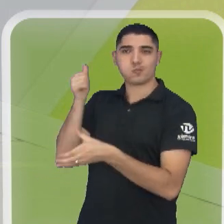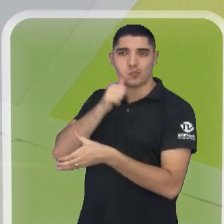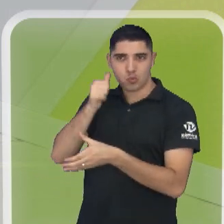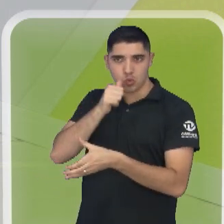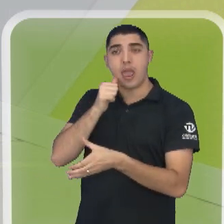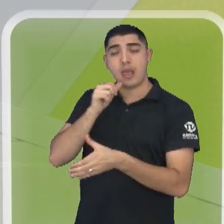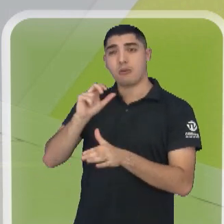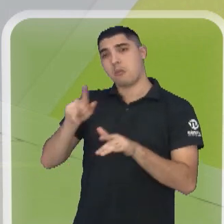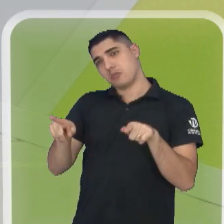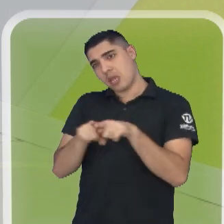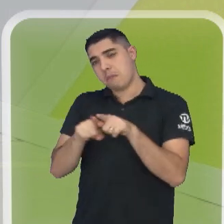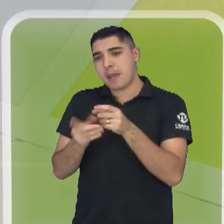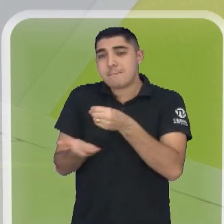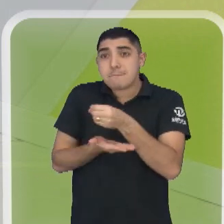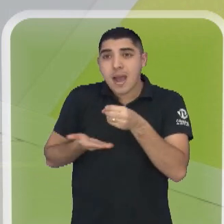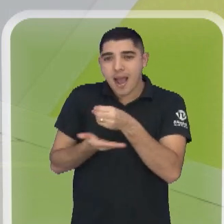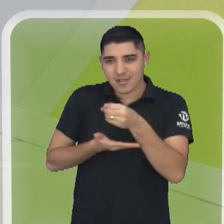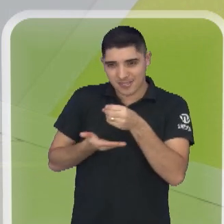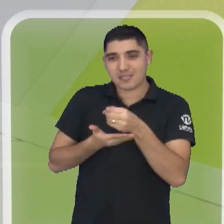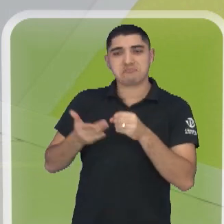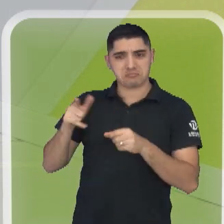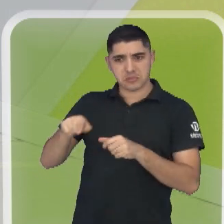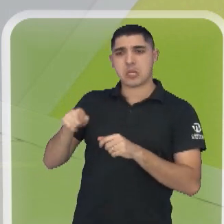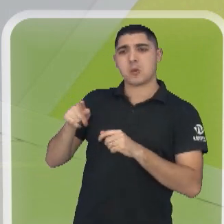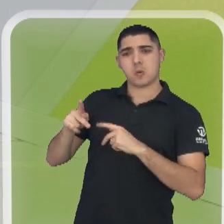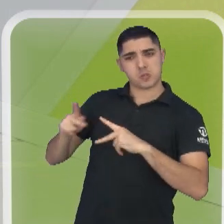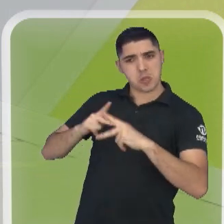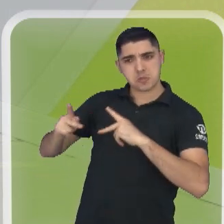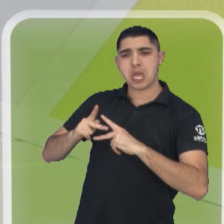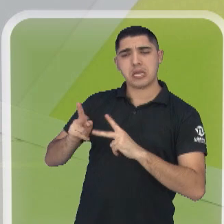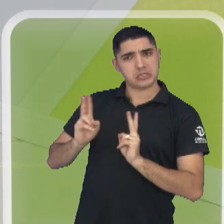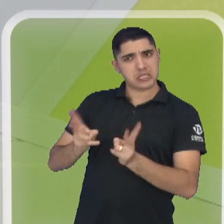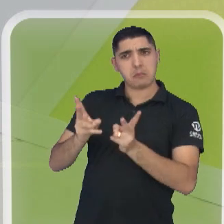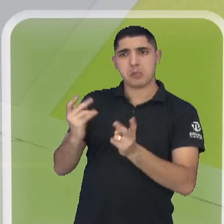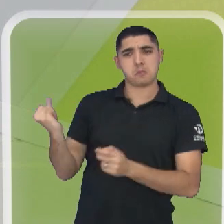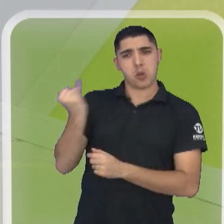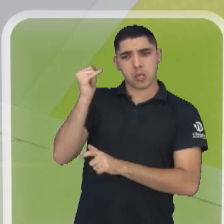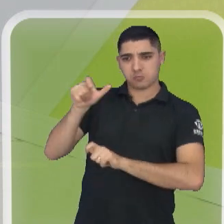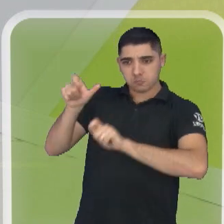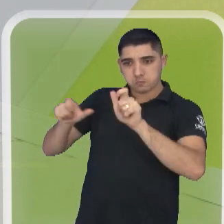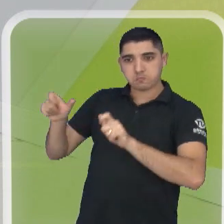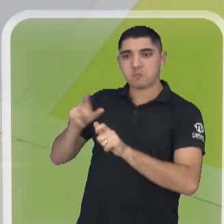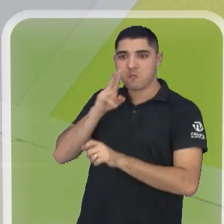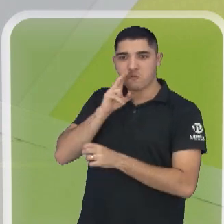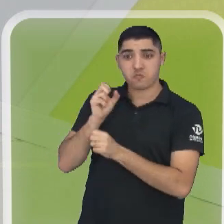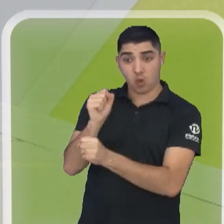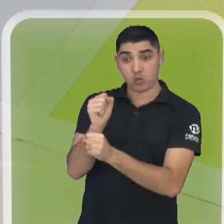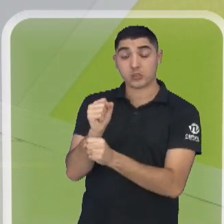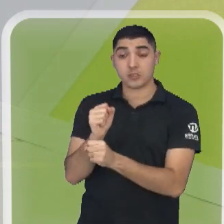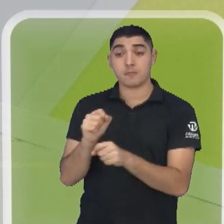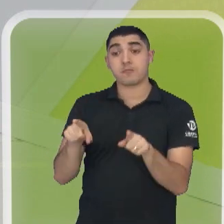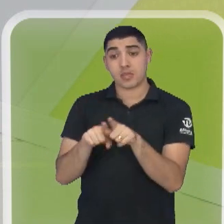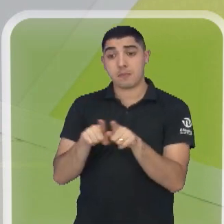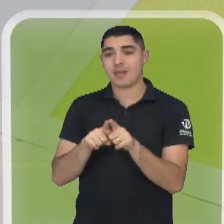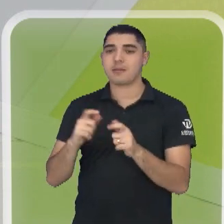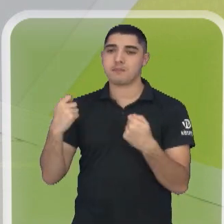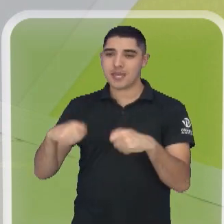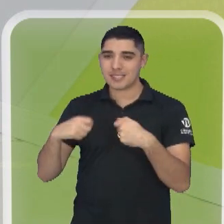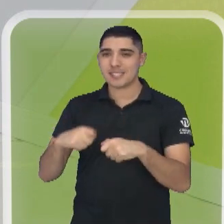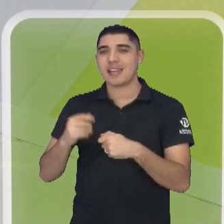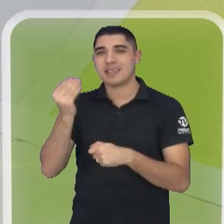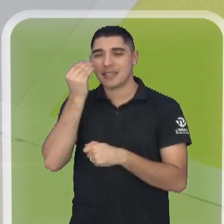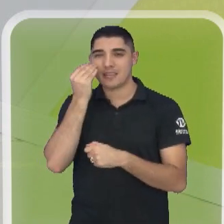base. O São José Rugby sempre muito bem representado pelos atletas, que, aliás, os atletas têm que dividir, né,